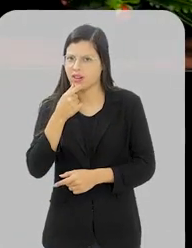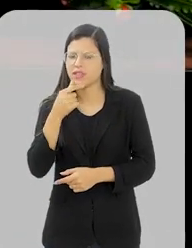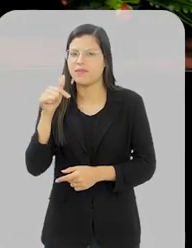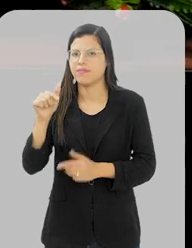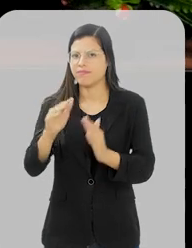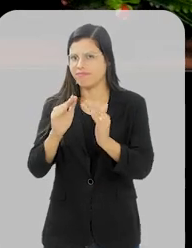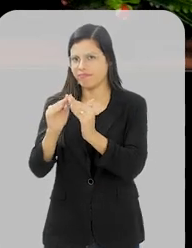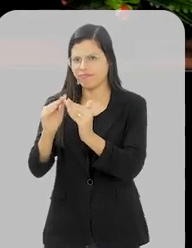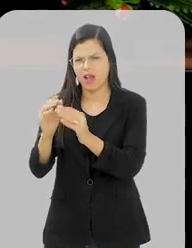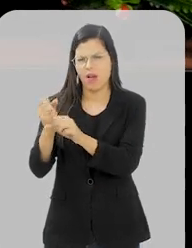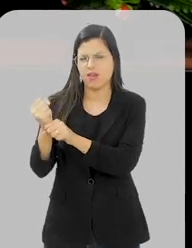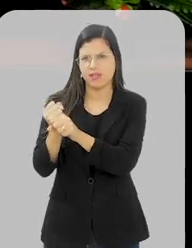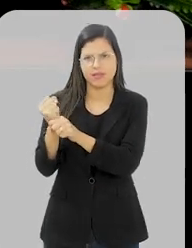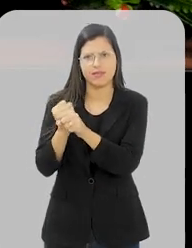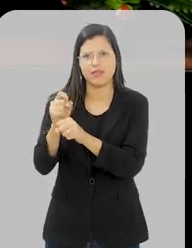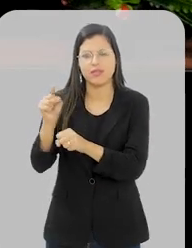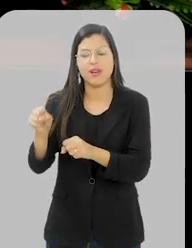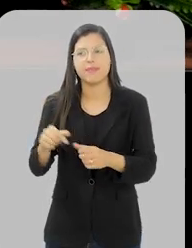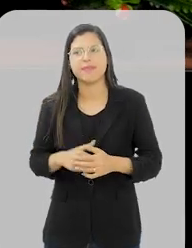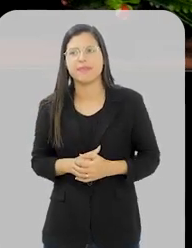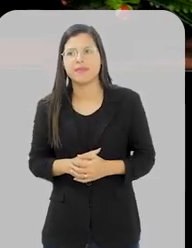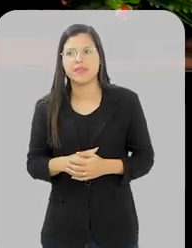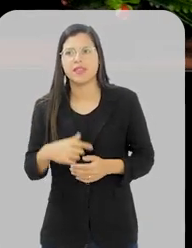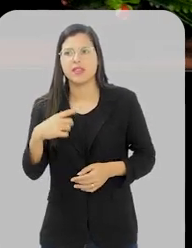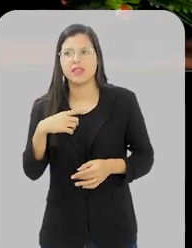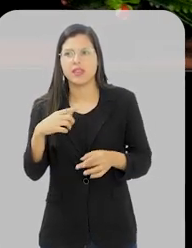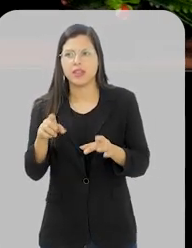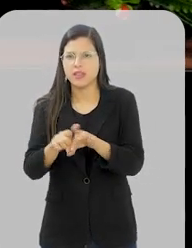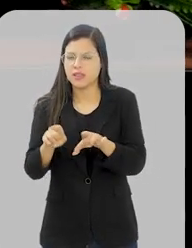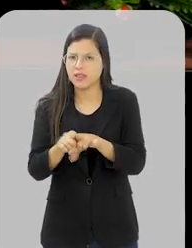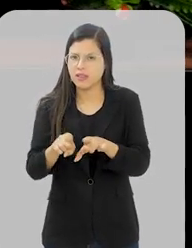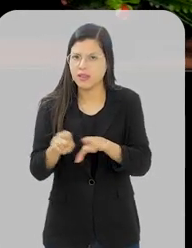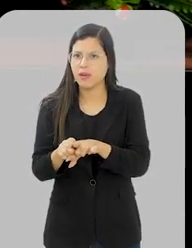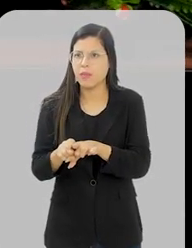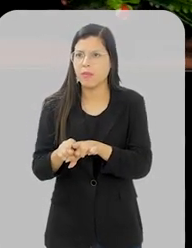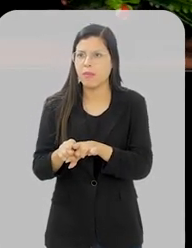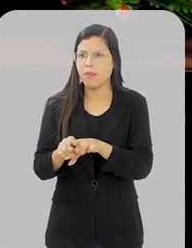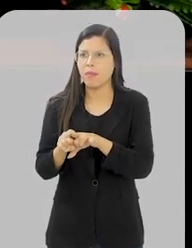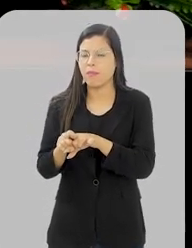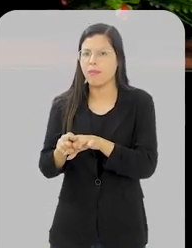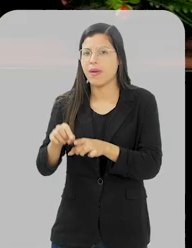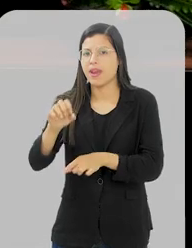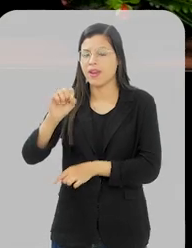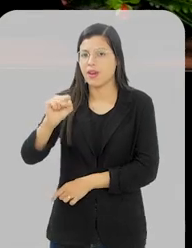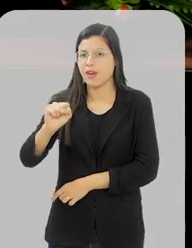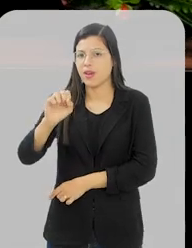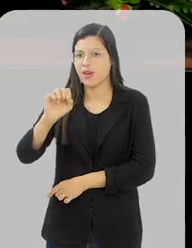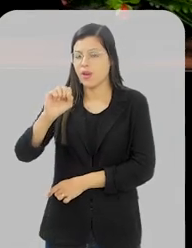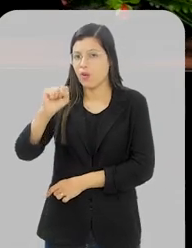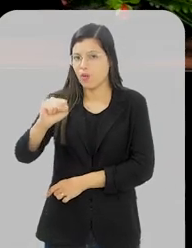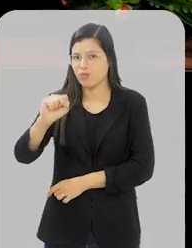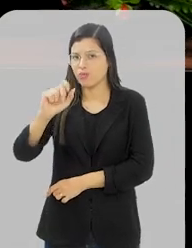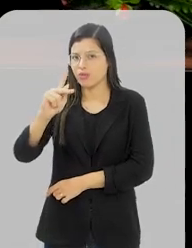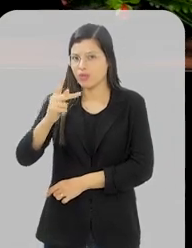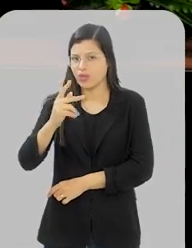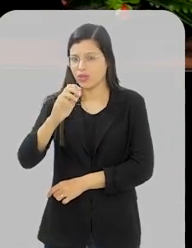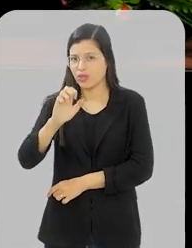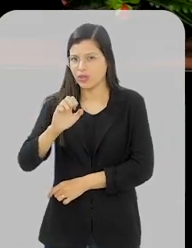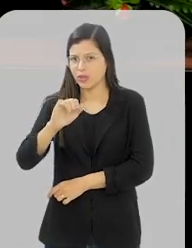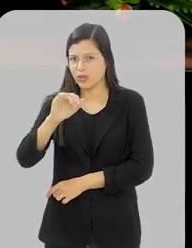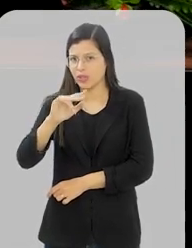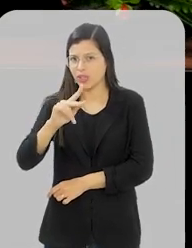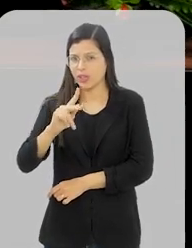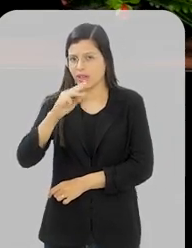elizabe tem algumas coisas o que ele tem um m de princenton que um shenkman perdão que é a família da minha